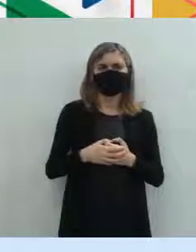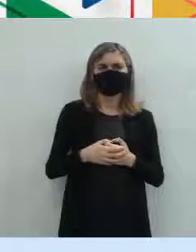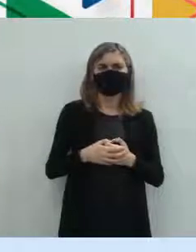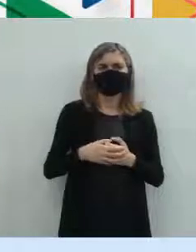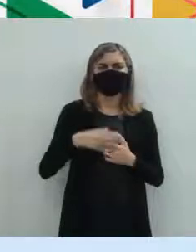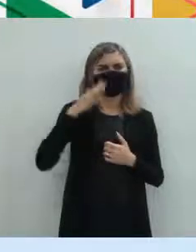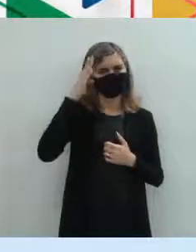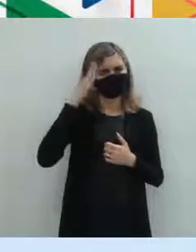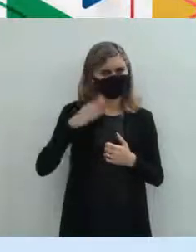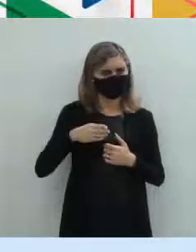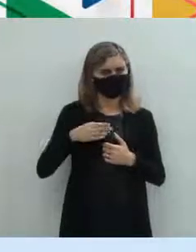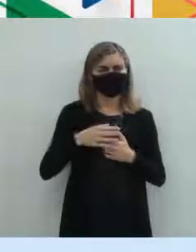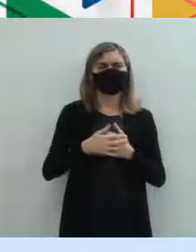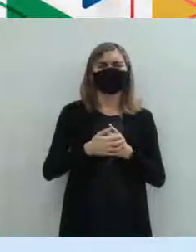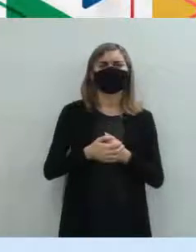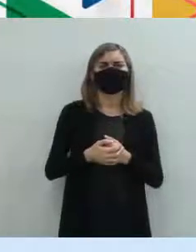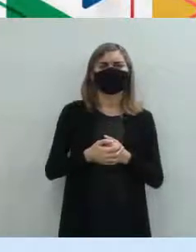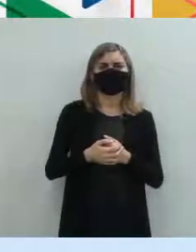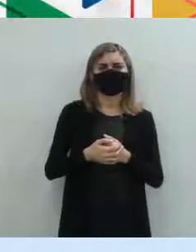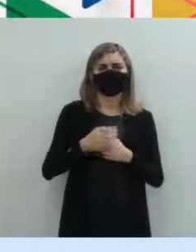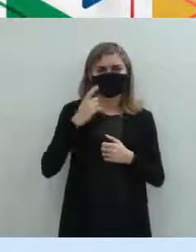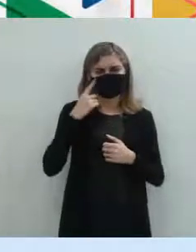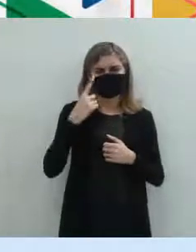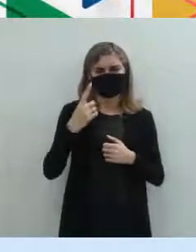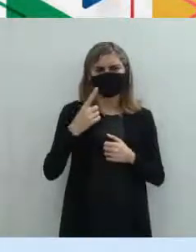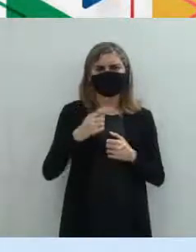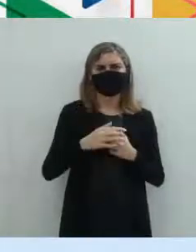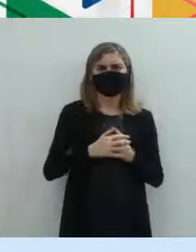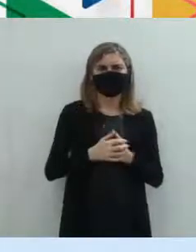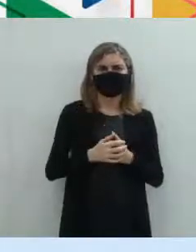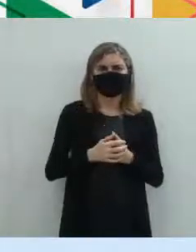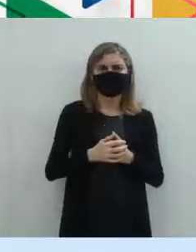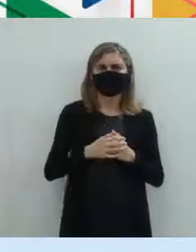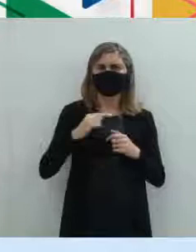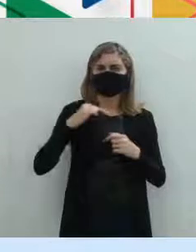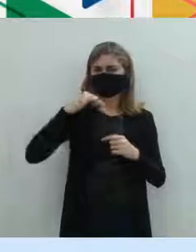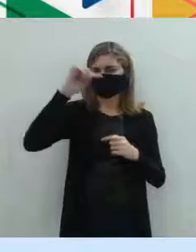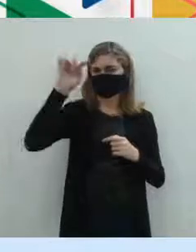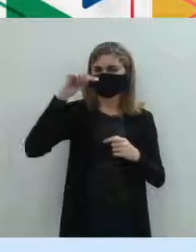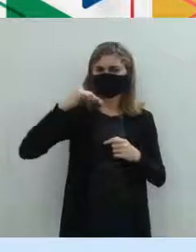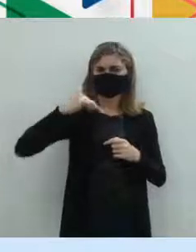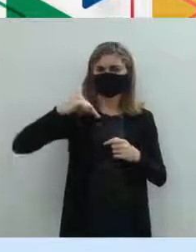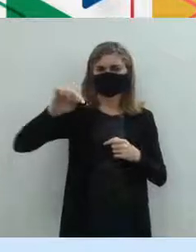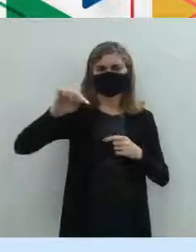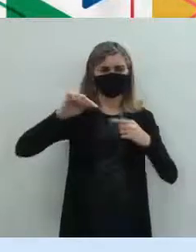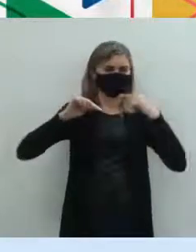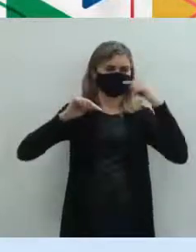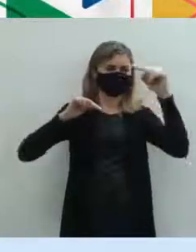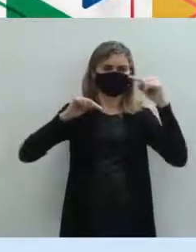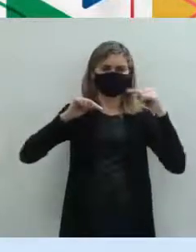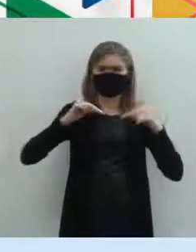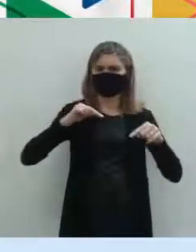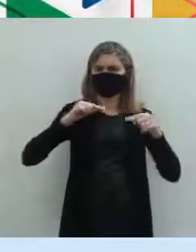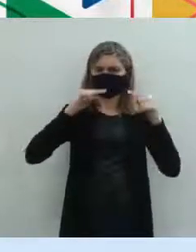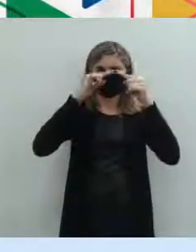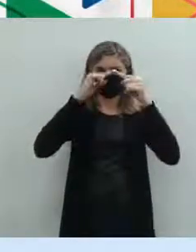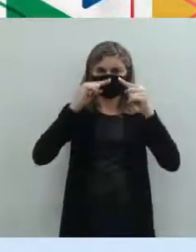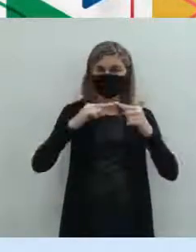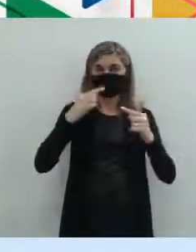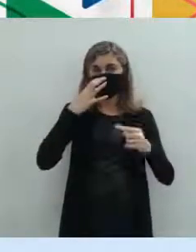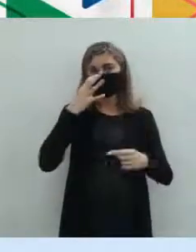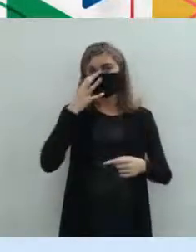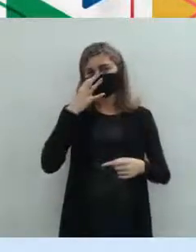anterior, e a linha direita, né, vertical também. Aí a gente vai ligando os pontos, gente, olha, vê que